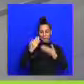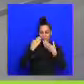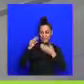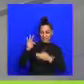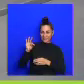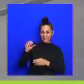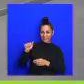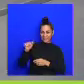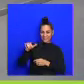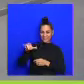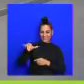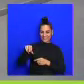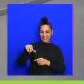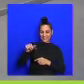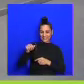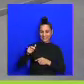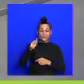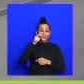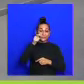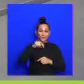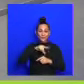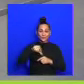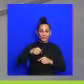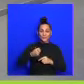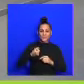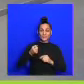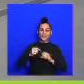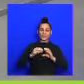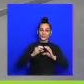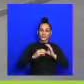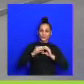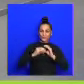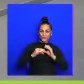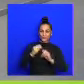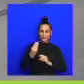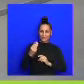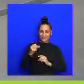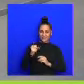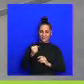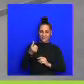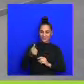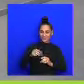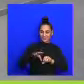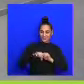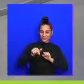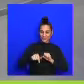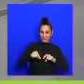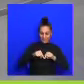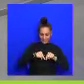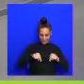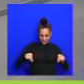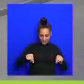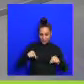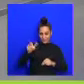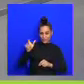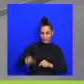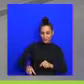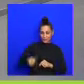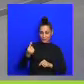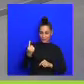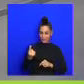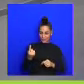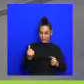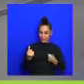Obrigado, Tainara. Vamos conferir os números sorteados no concurso 386 do Super 7. Coluna